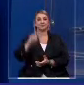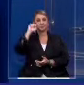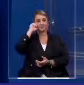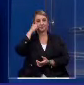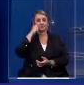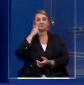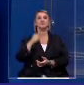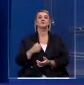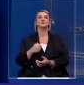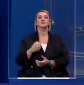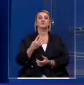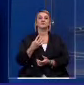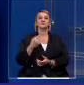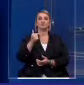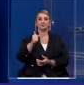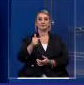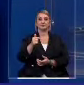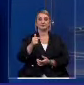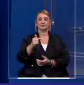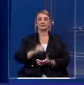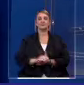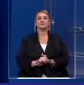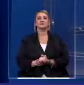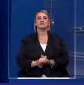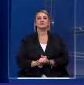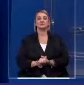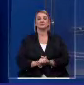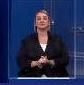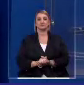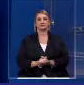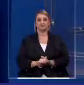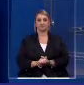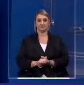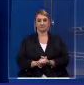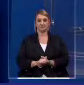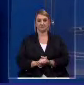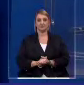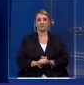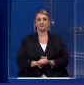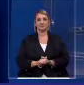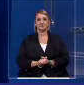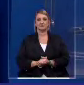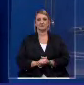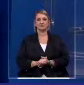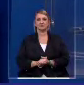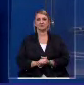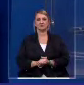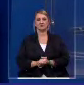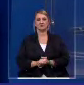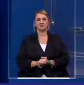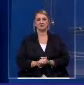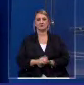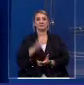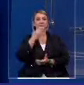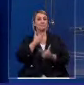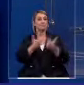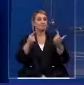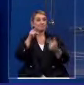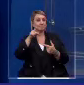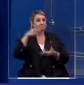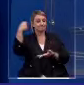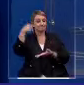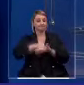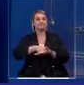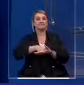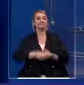Preta, 47. Concurso 5.126 com prêmio estimado de 3 milhões e 200 mil reais. Boa sorte para você que